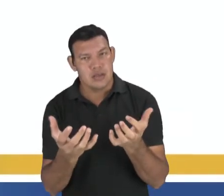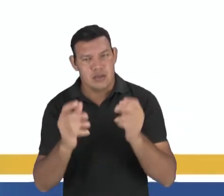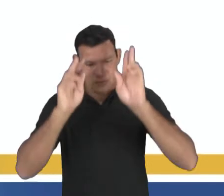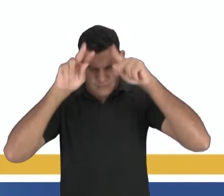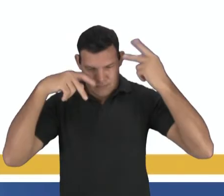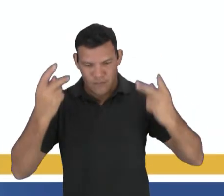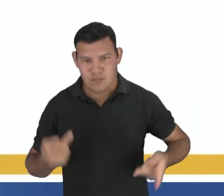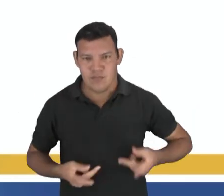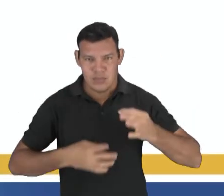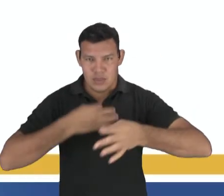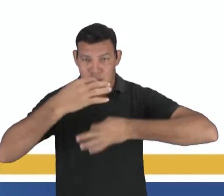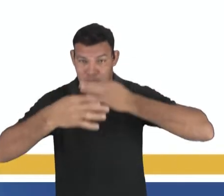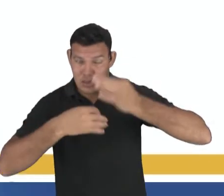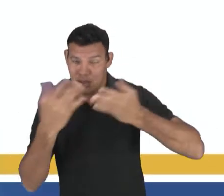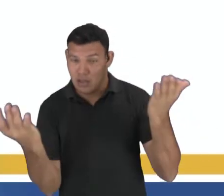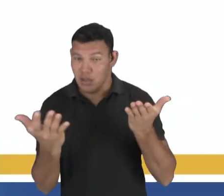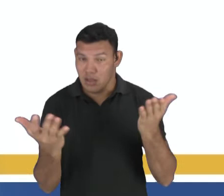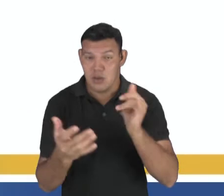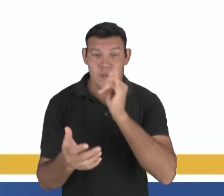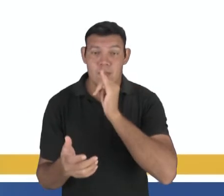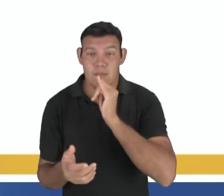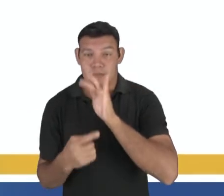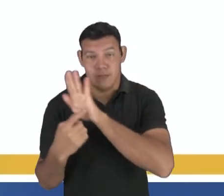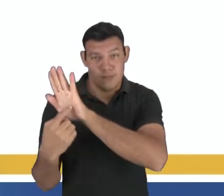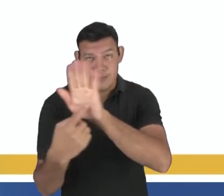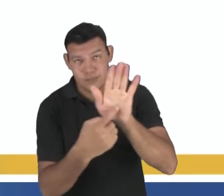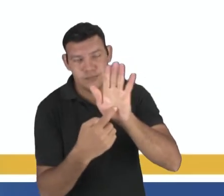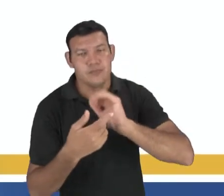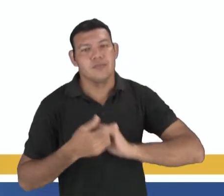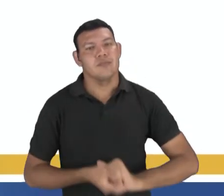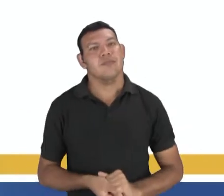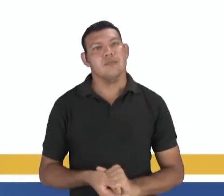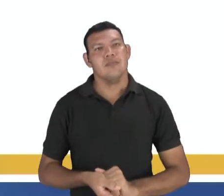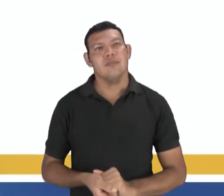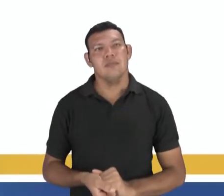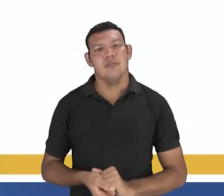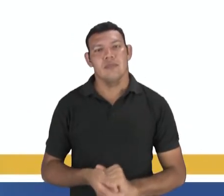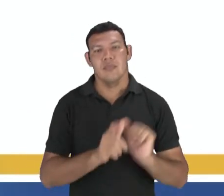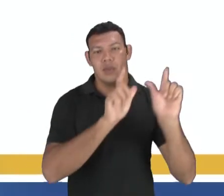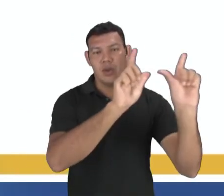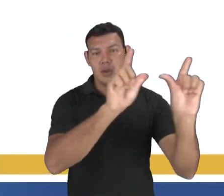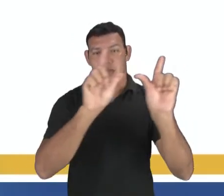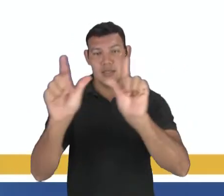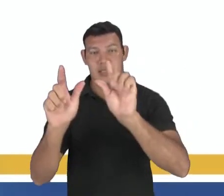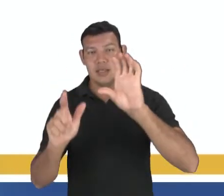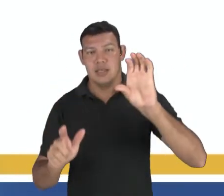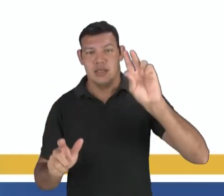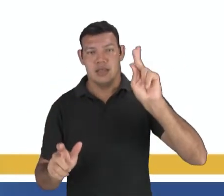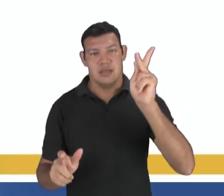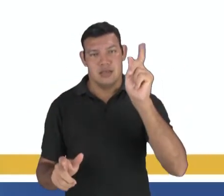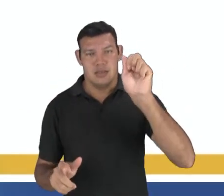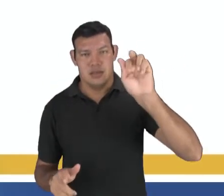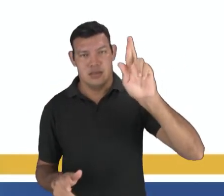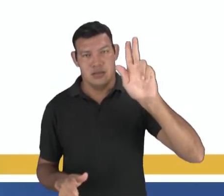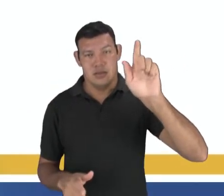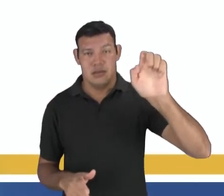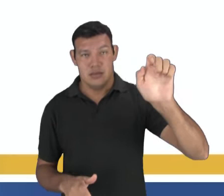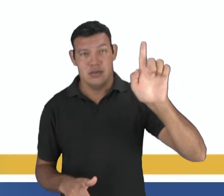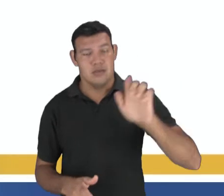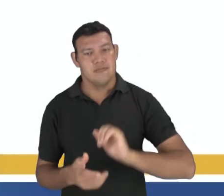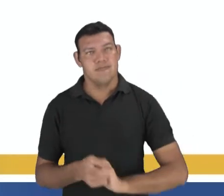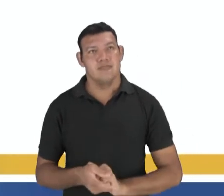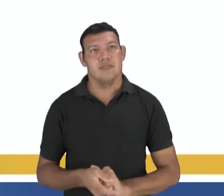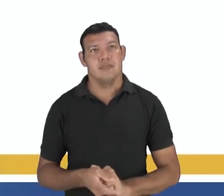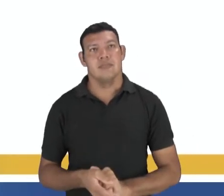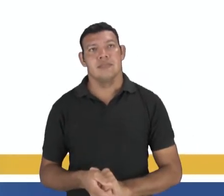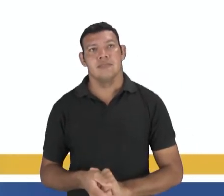ser crítico. E agora vamos aos exemplos que eu falei. Olha só, uma charge em que diz,